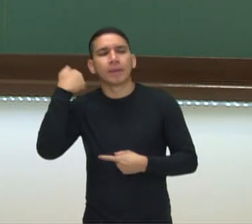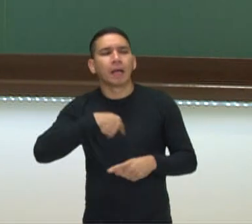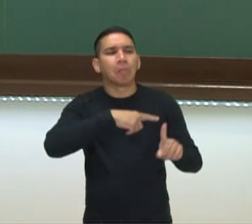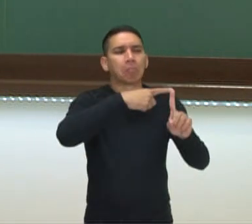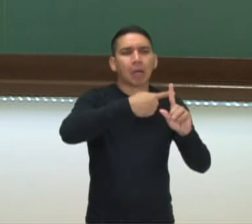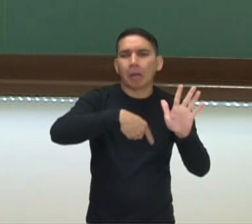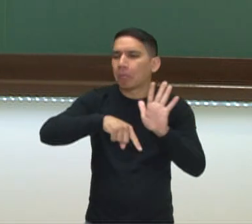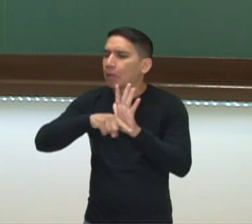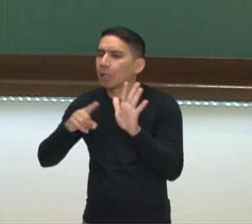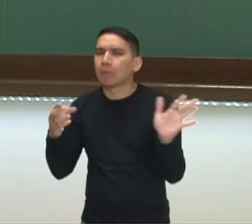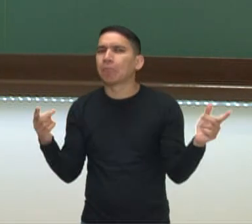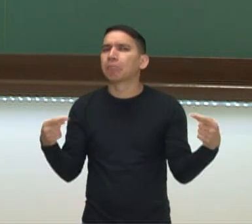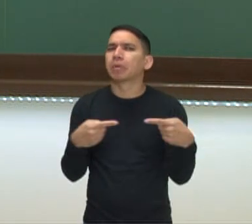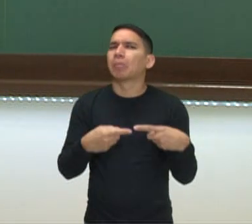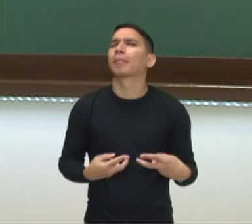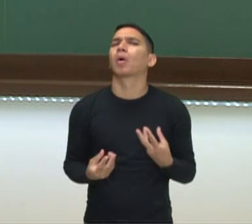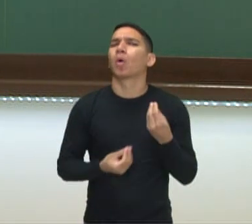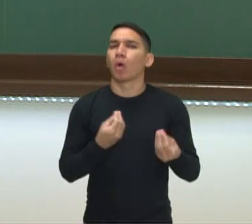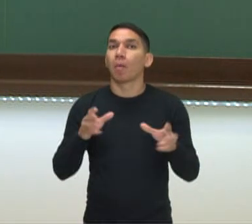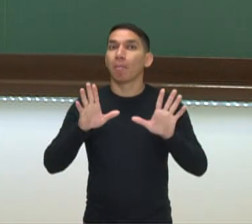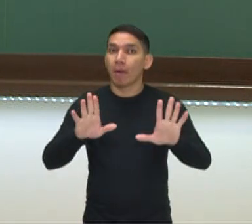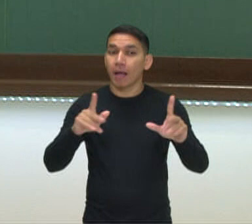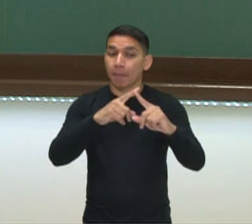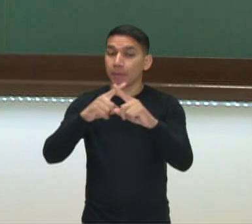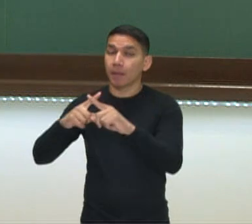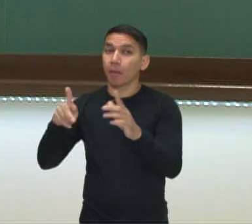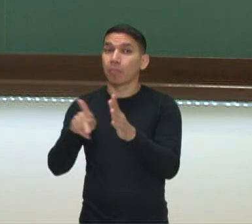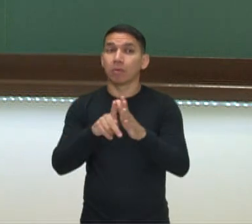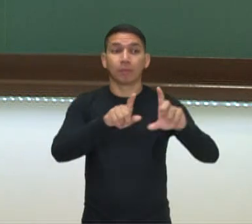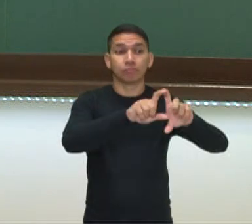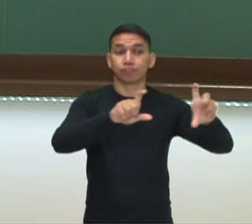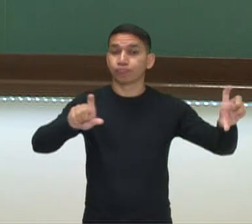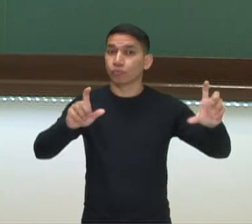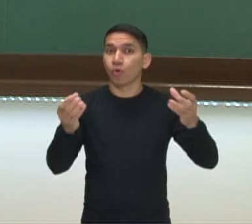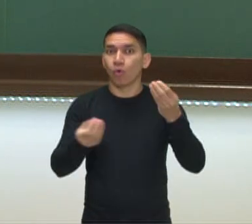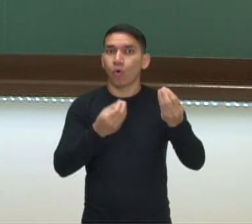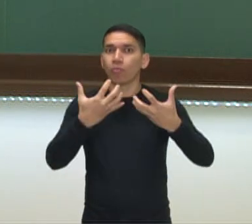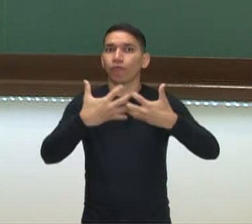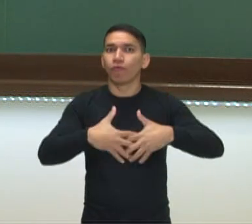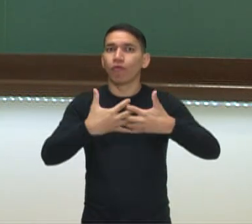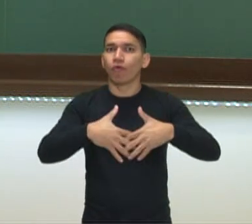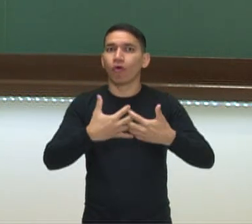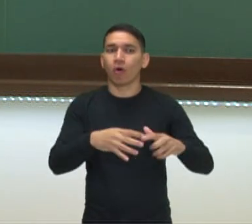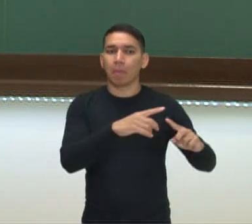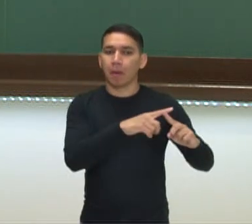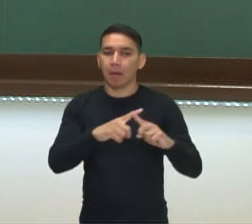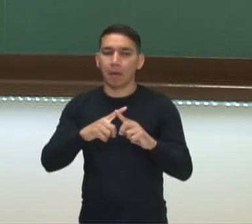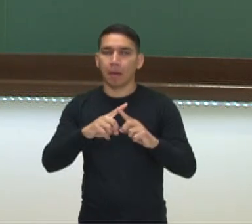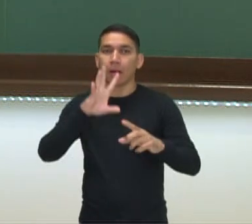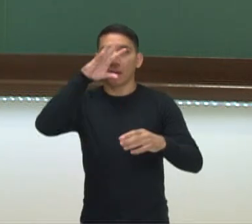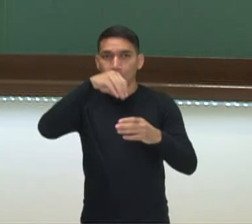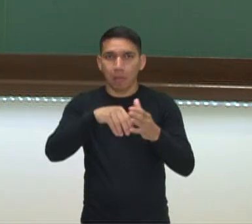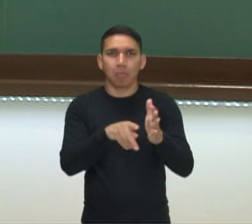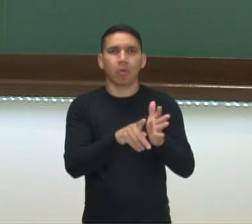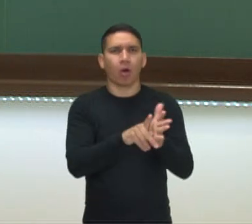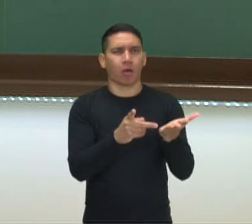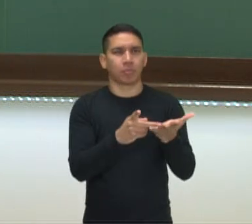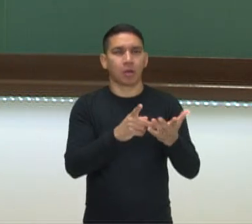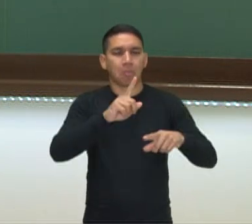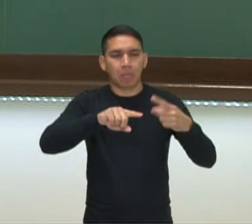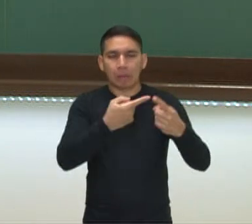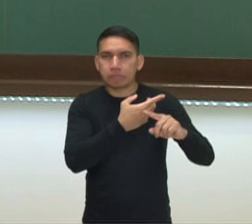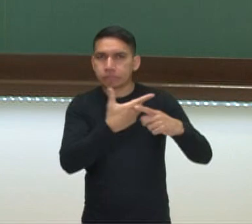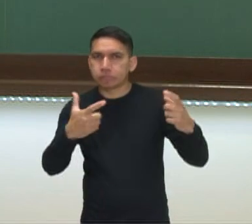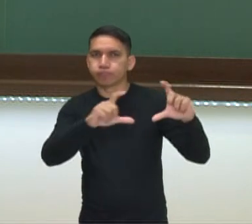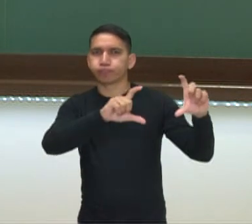vamos trabalhar a multiplicação com os polinômios, vamos ver como é que funciona a multiplicação dentro da álgebra com os